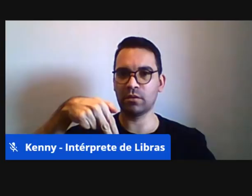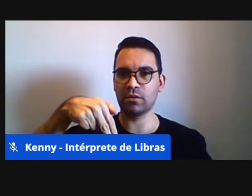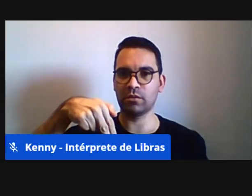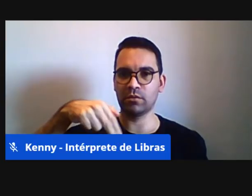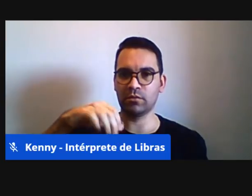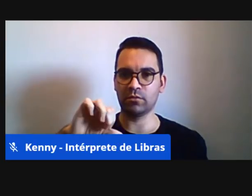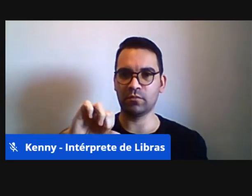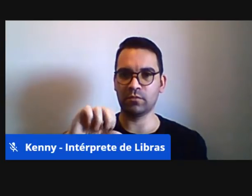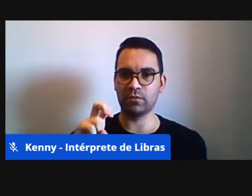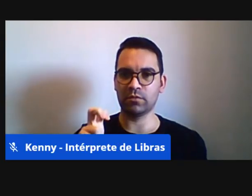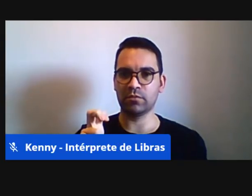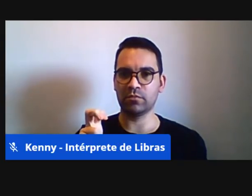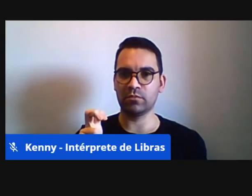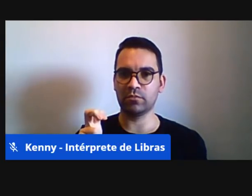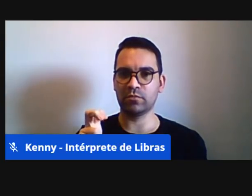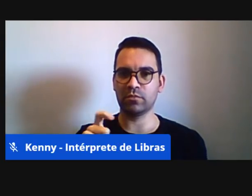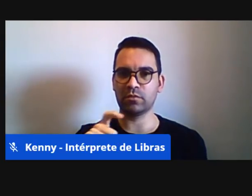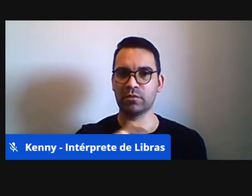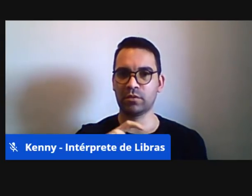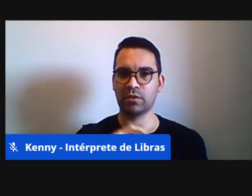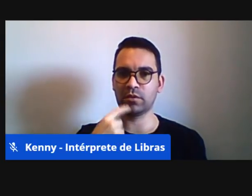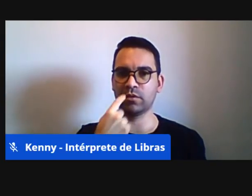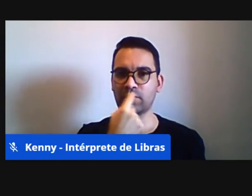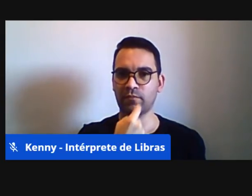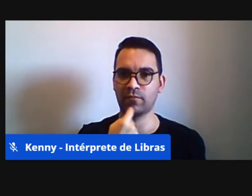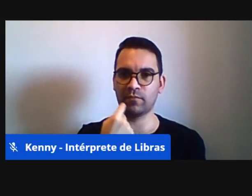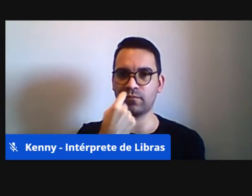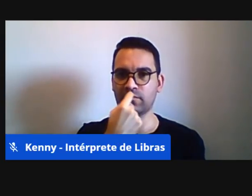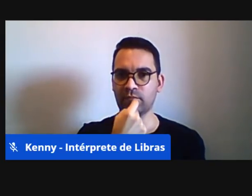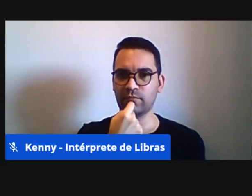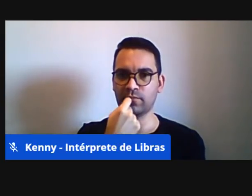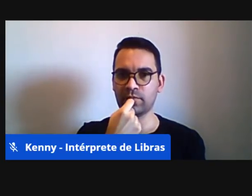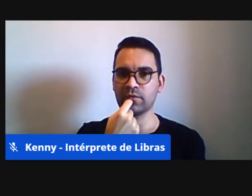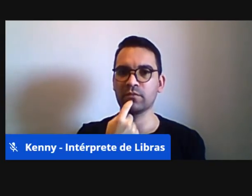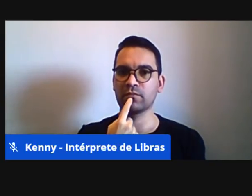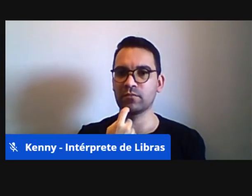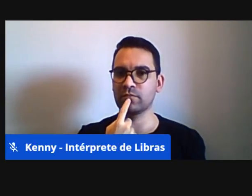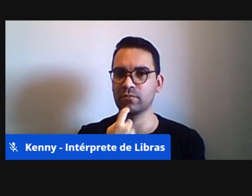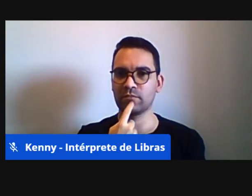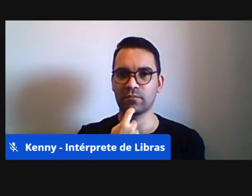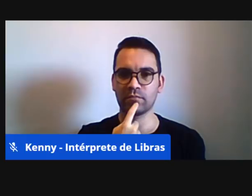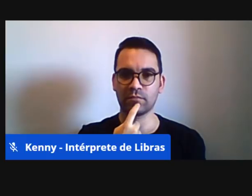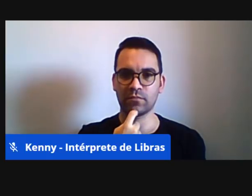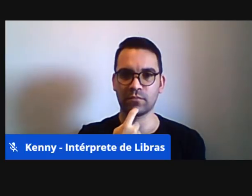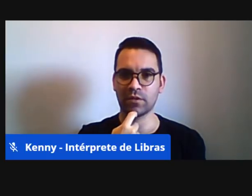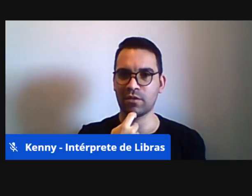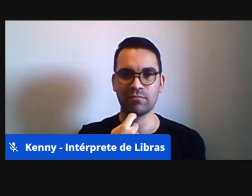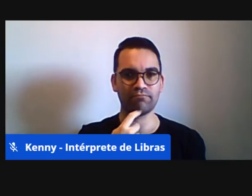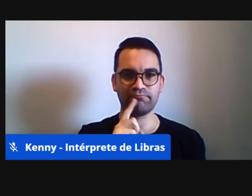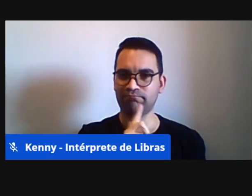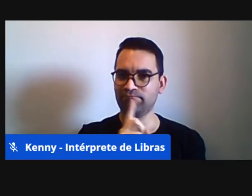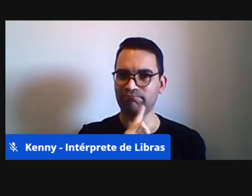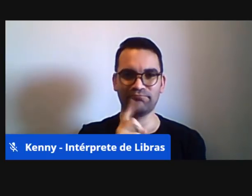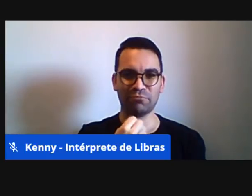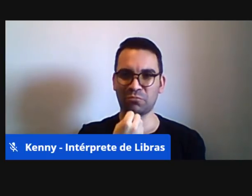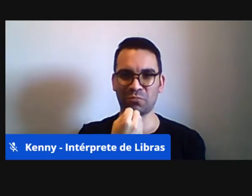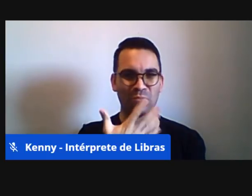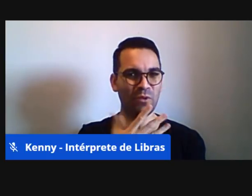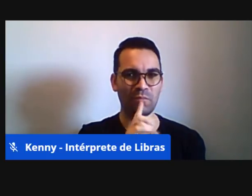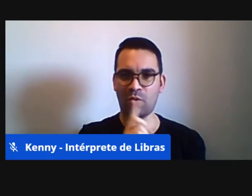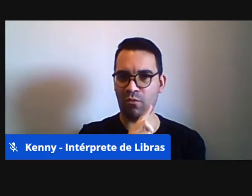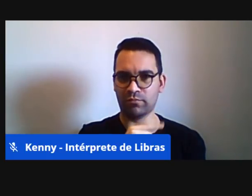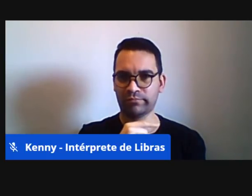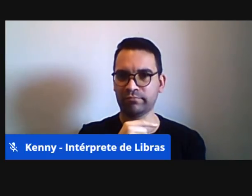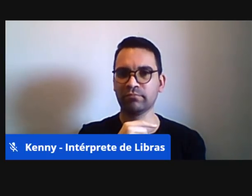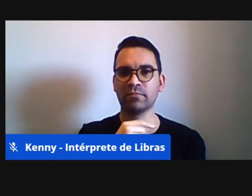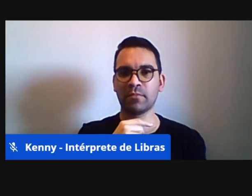essa válvula. Essa máscara ela não é recomendada para uso durante a pandemia de Covid-19, porque ela só protege quem